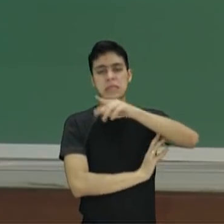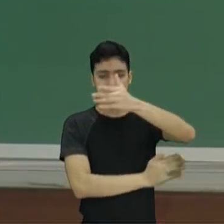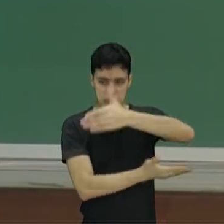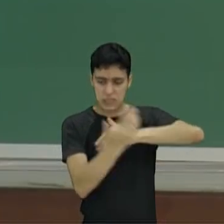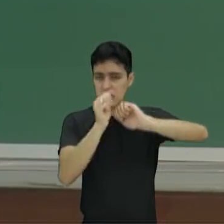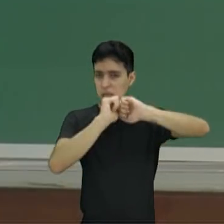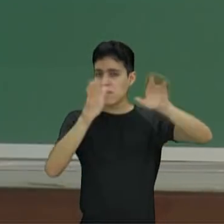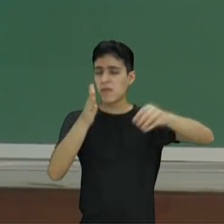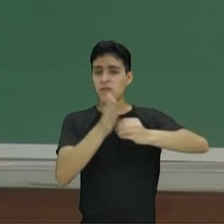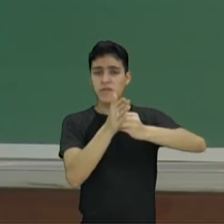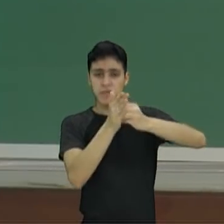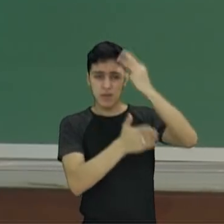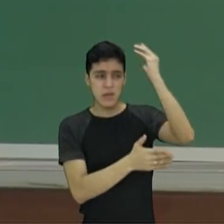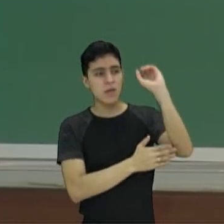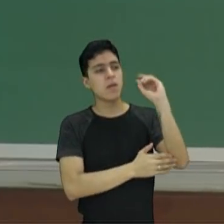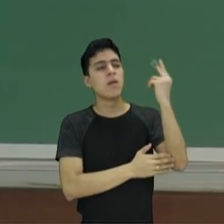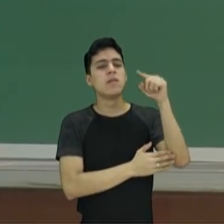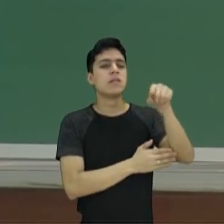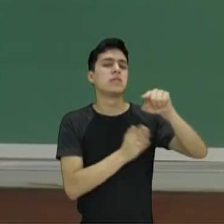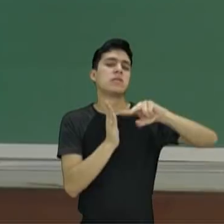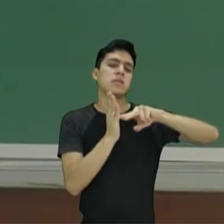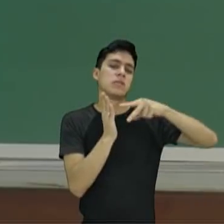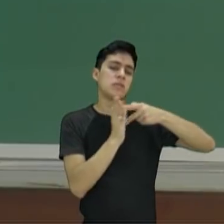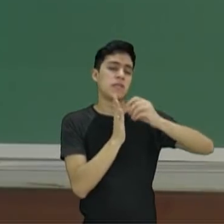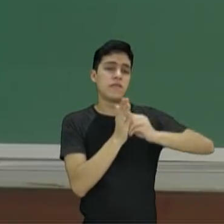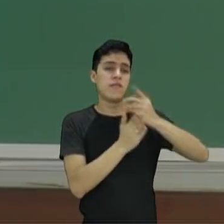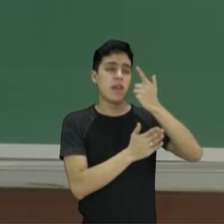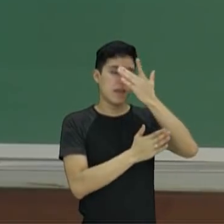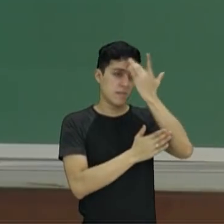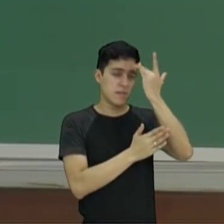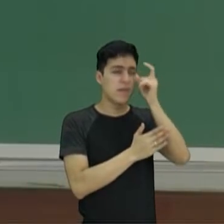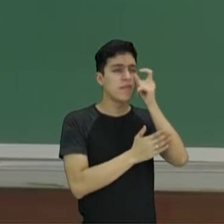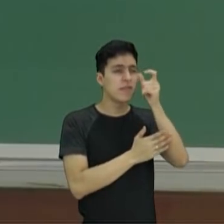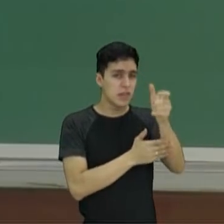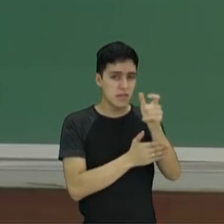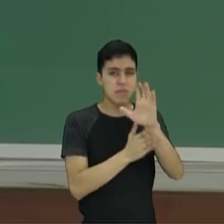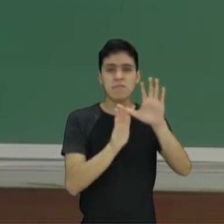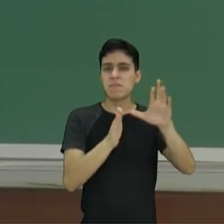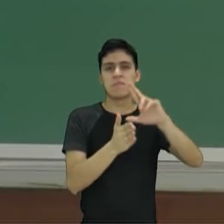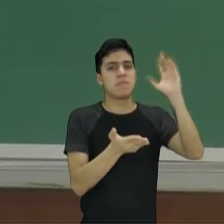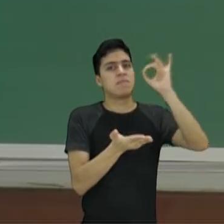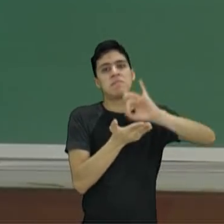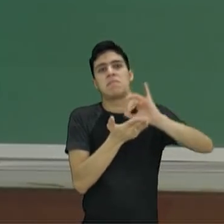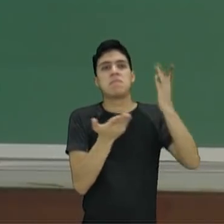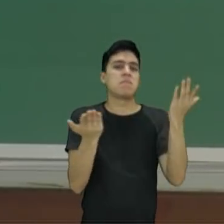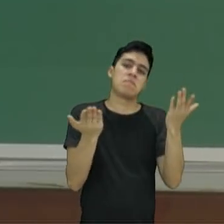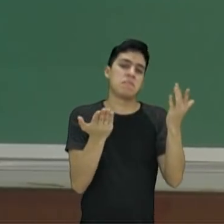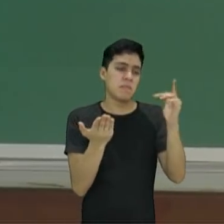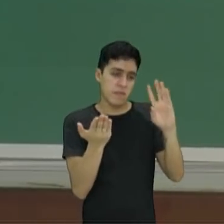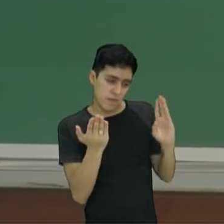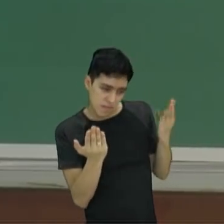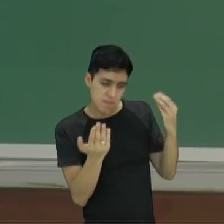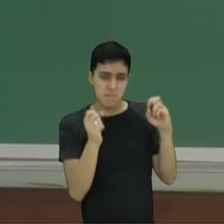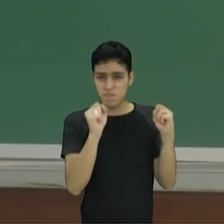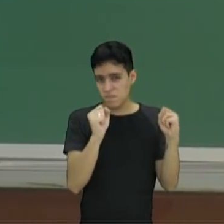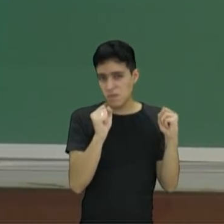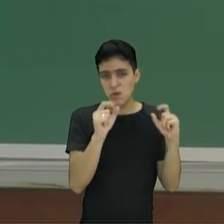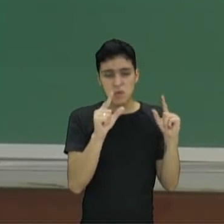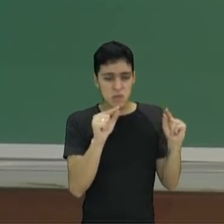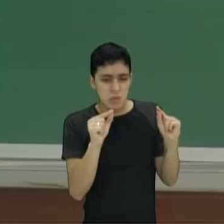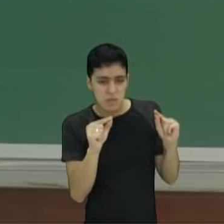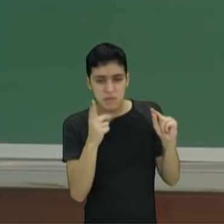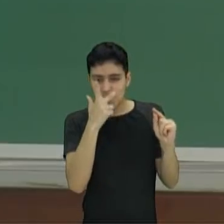compartilhou muitas vezes ou que foi visto muitas vezes, mas não diz se é verdadeiro ou não. Algo falso pode gerar